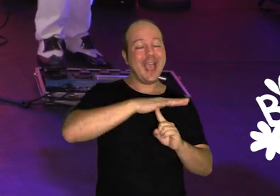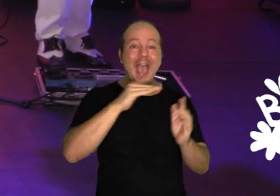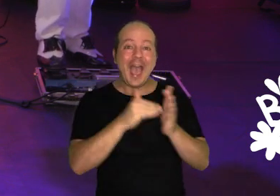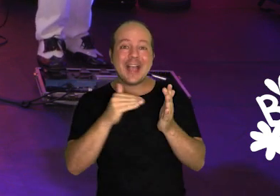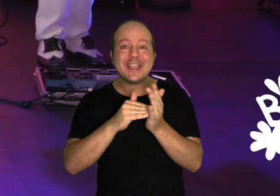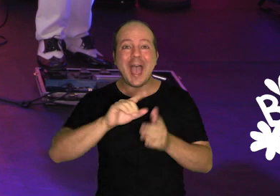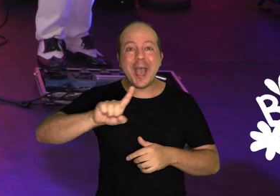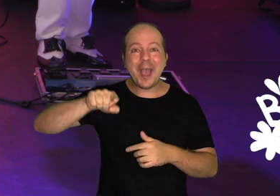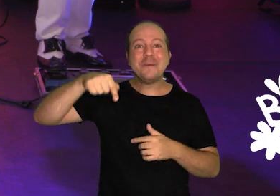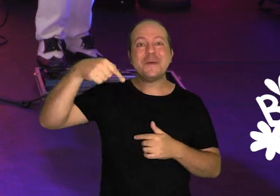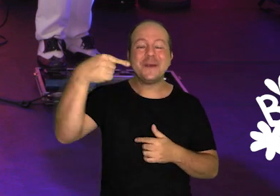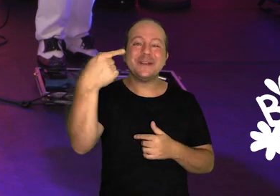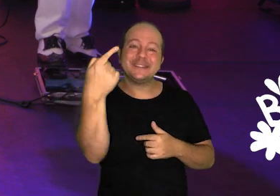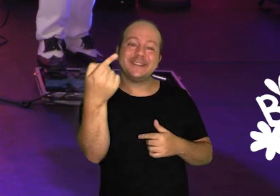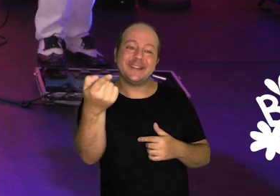Até a próxima.